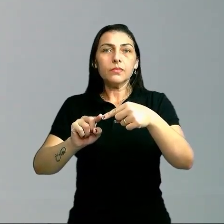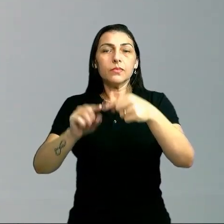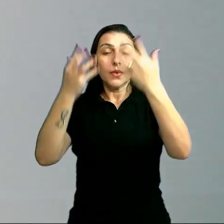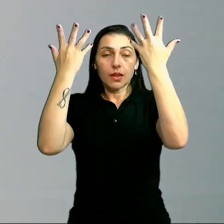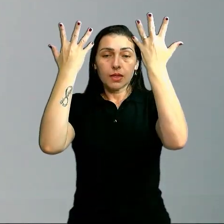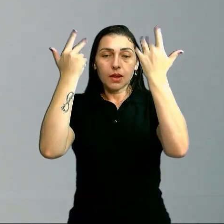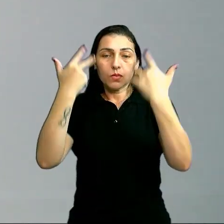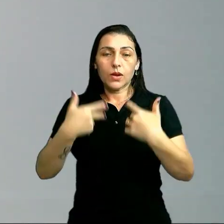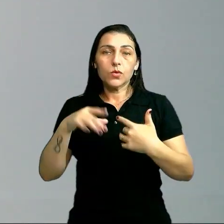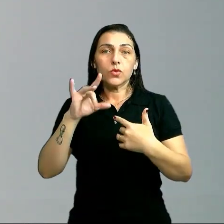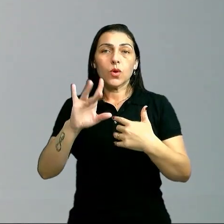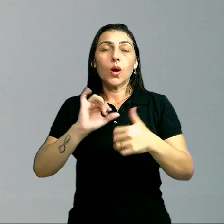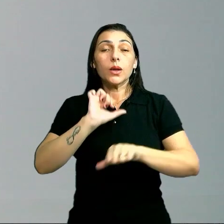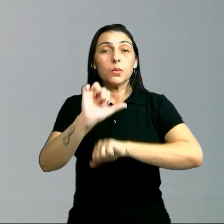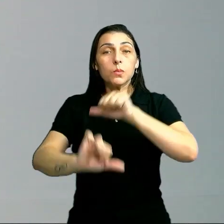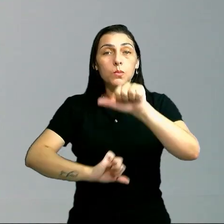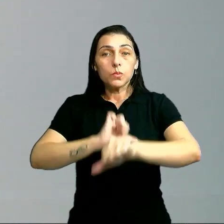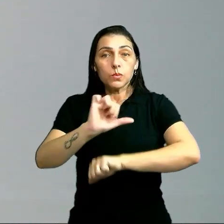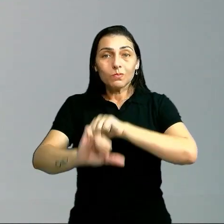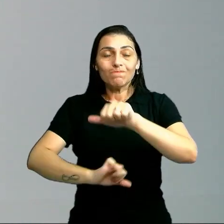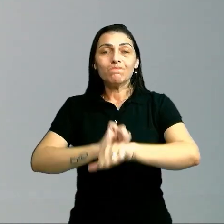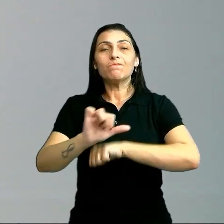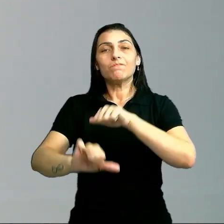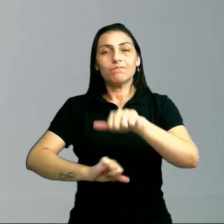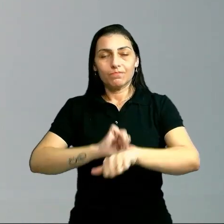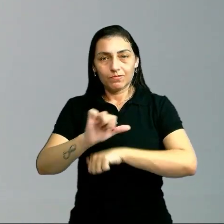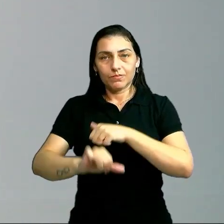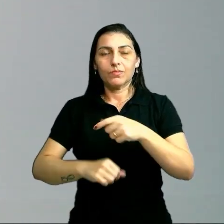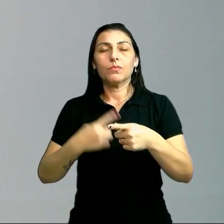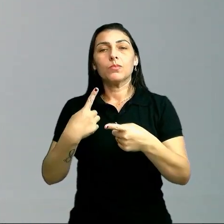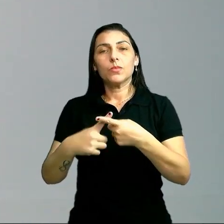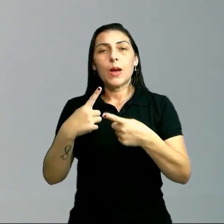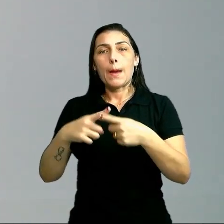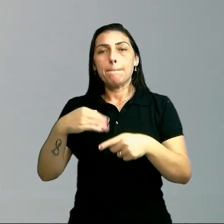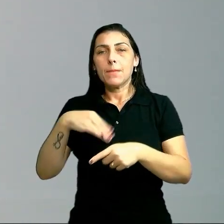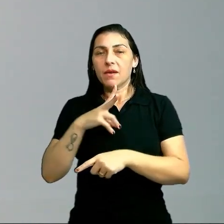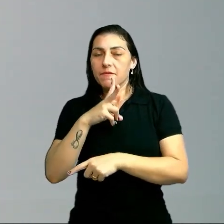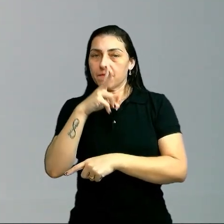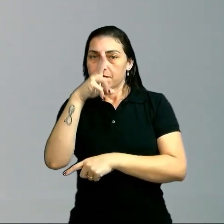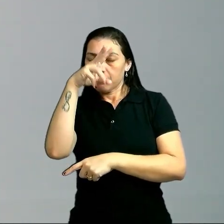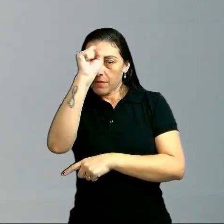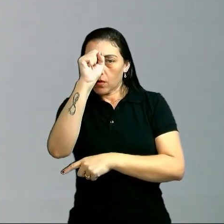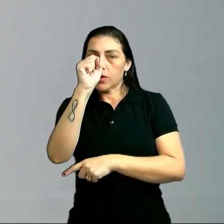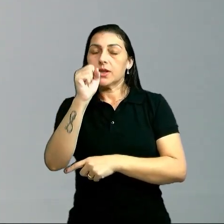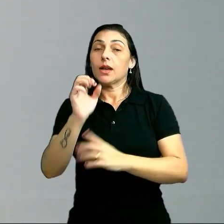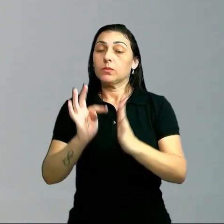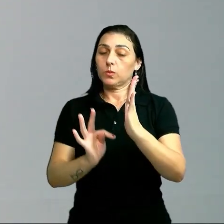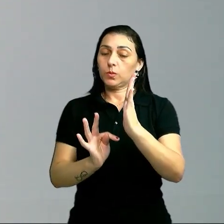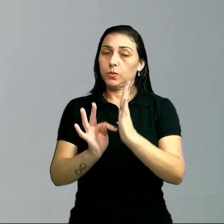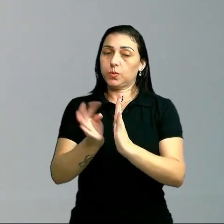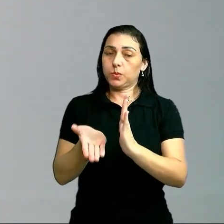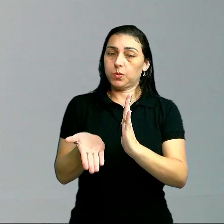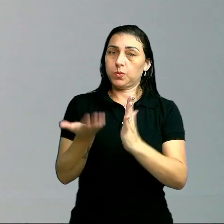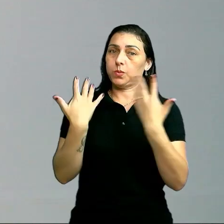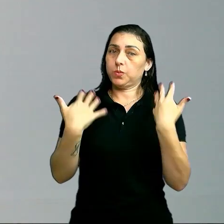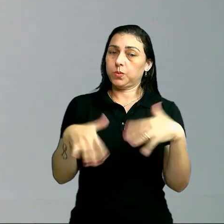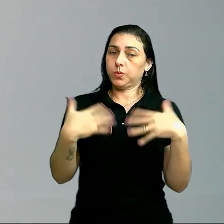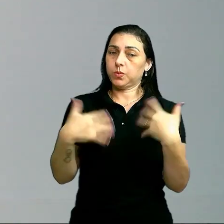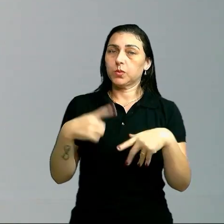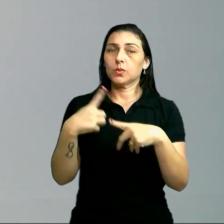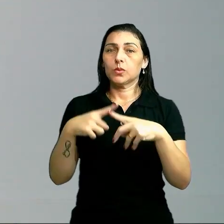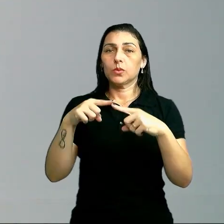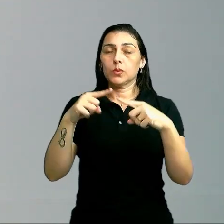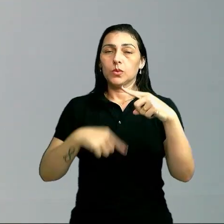natural, só que sofreu algumas modificações para que ele ficasse mais resistente às altas temperaturas. Porque o problema dos pneus